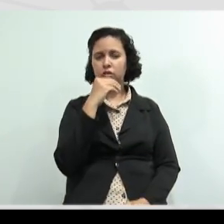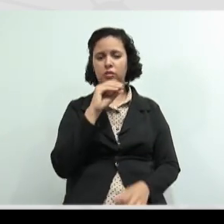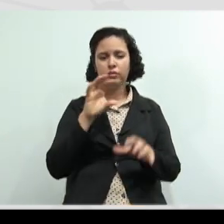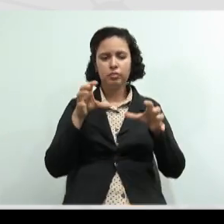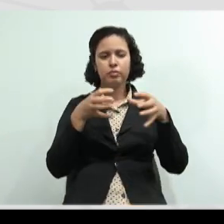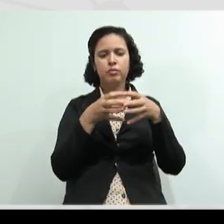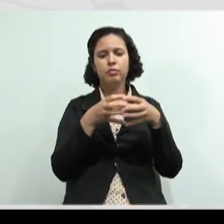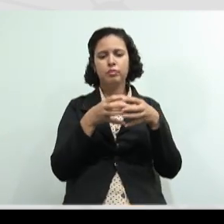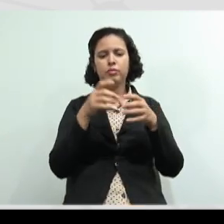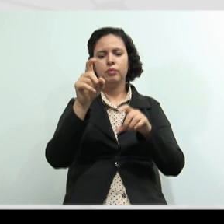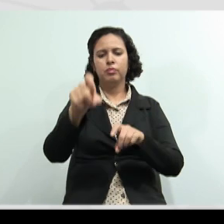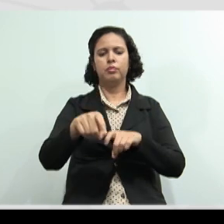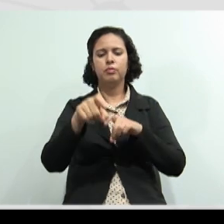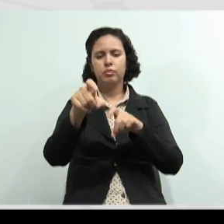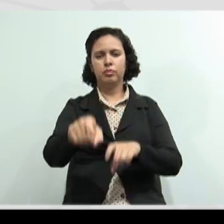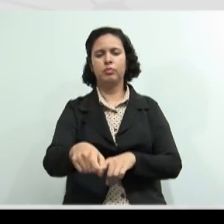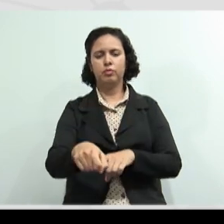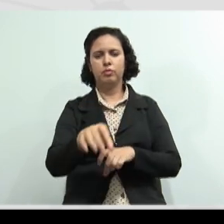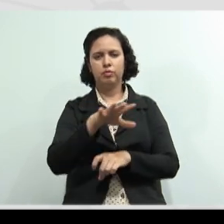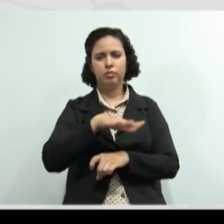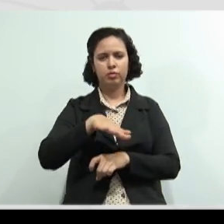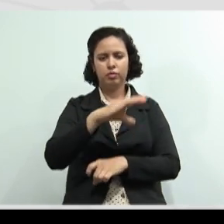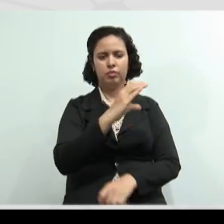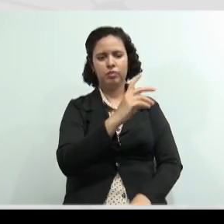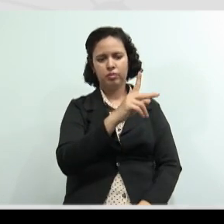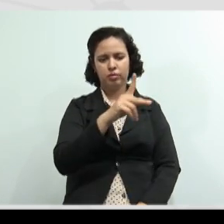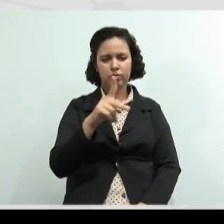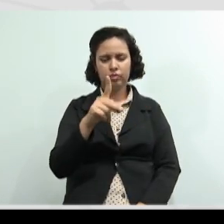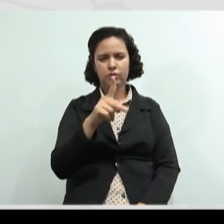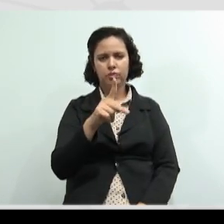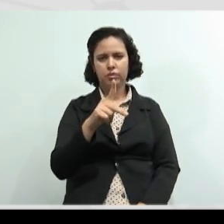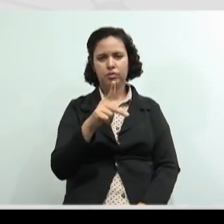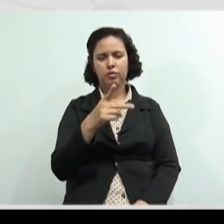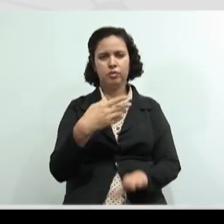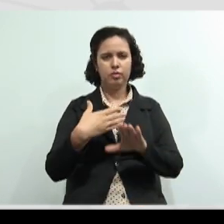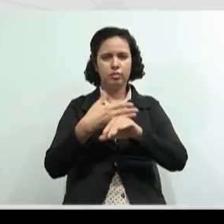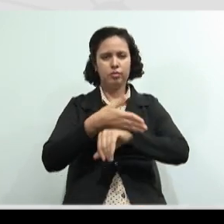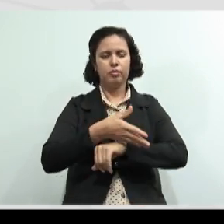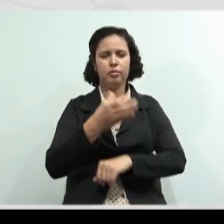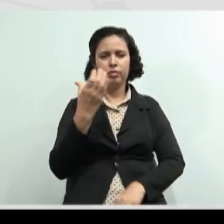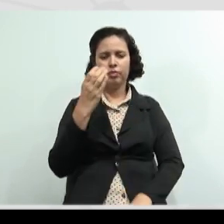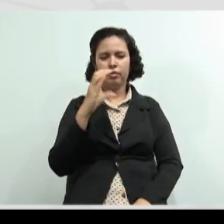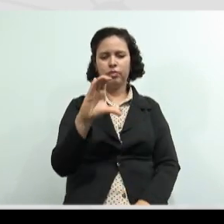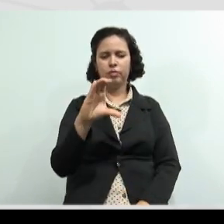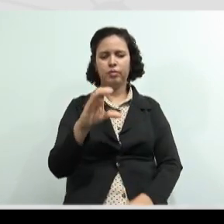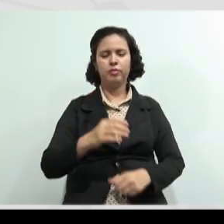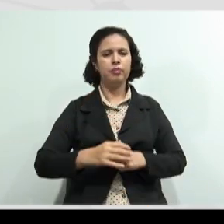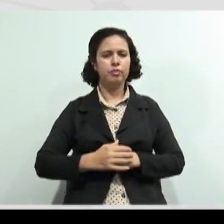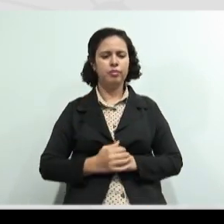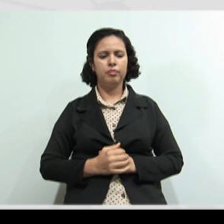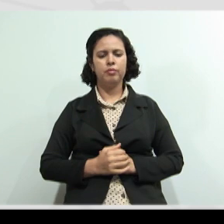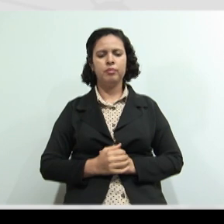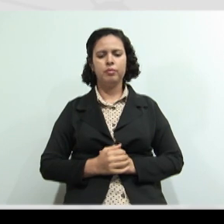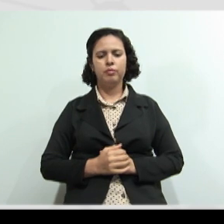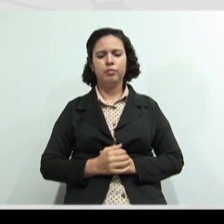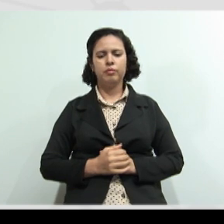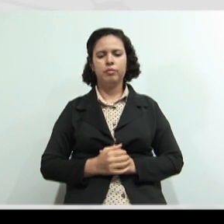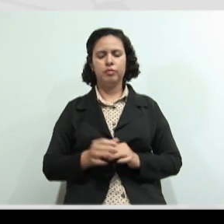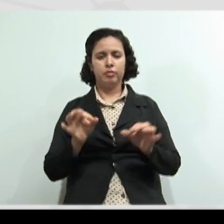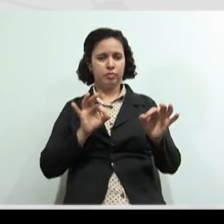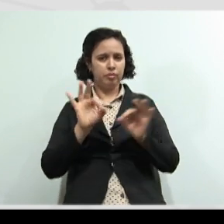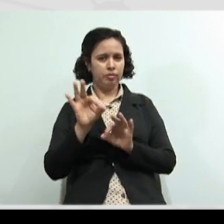ramo agropecuário, no que diz respeito ao acesso ao crédito? Quando a gente fala, então, do acesso ao crédito, organizados